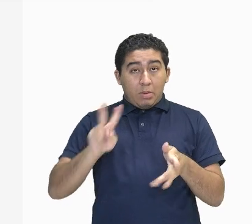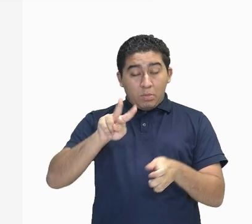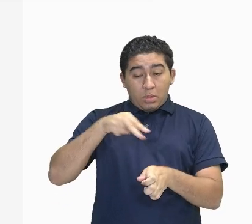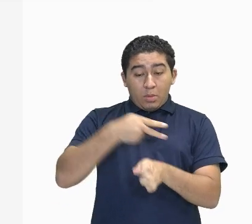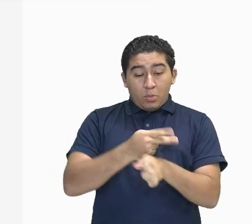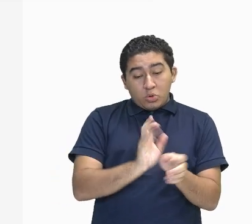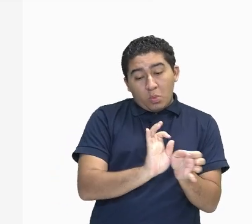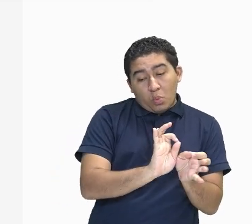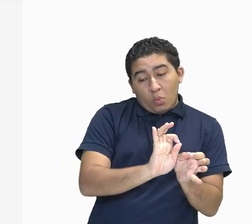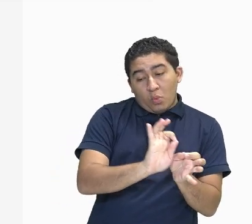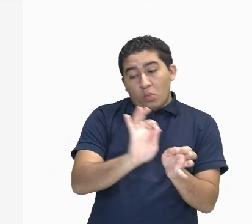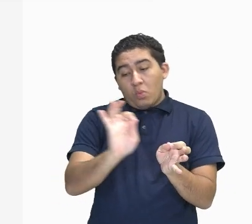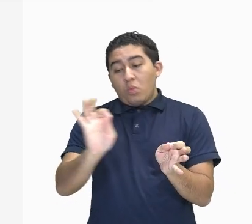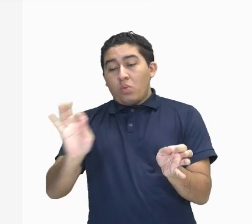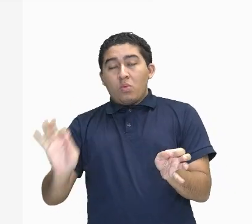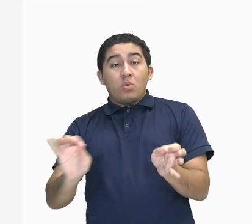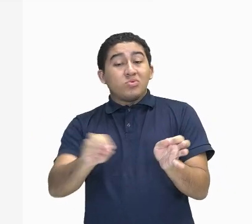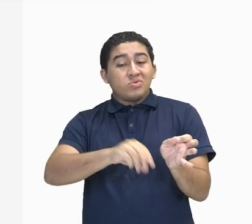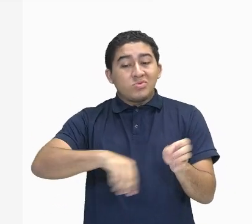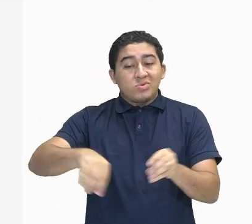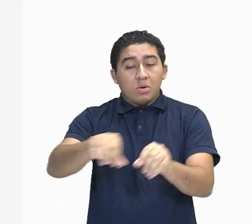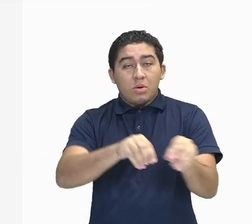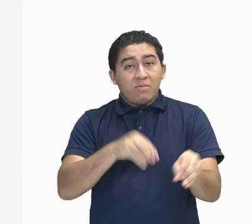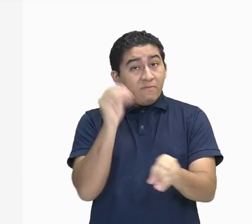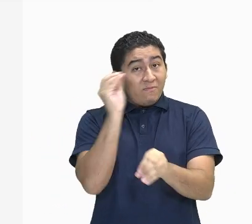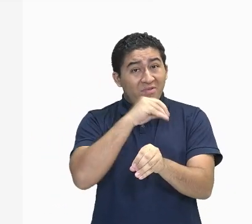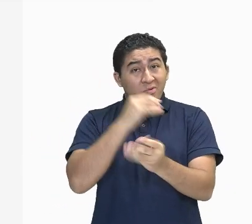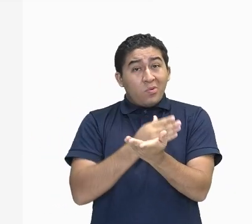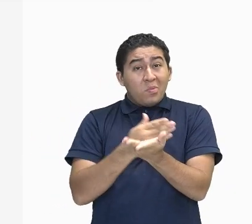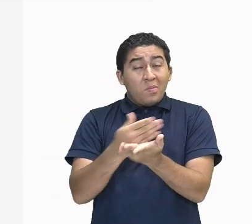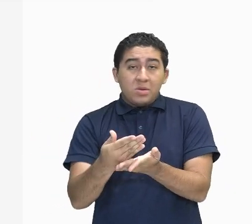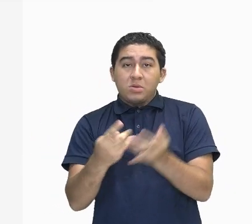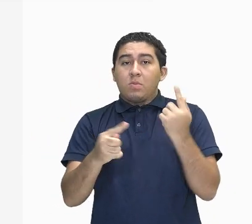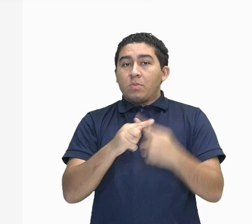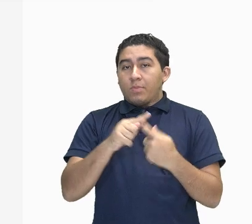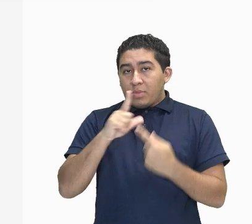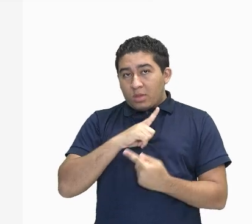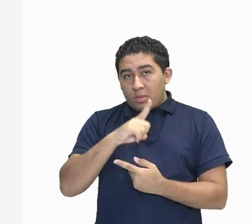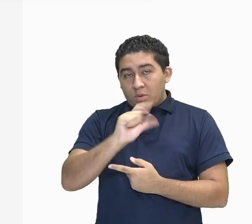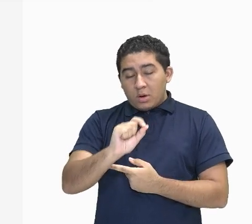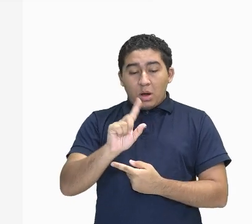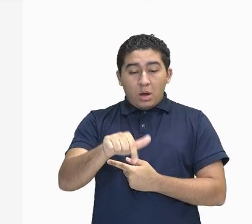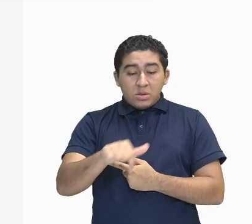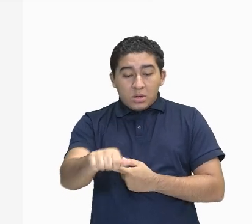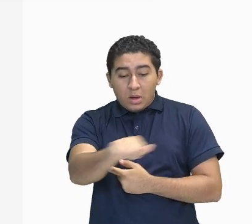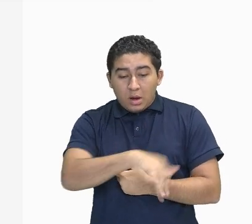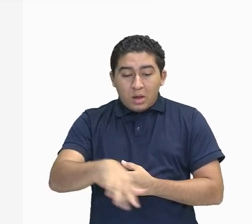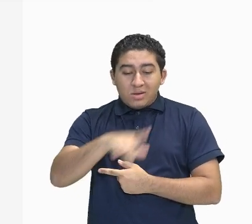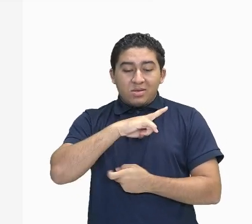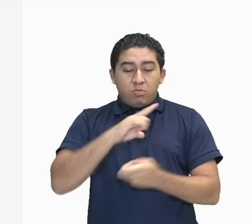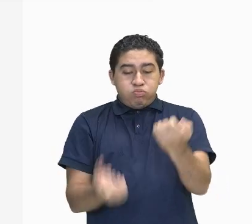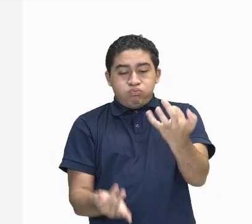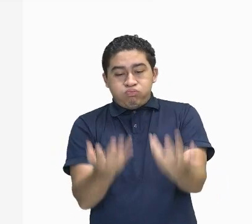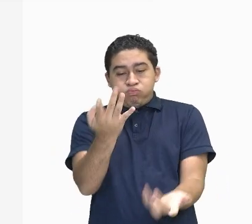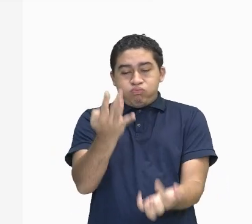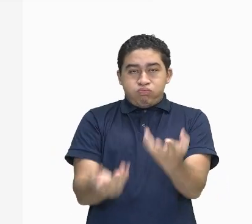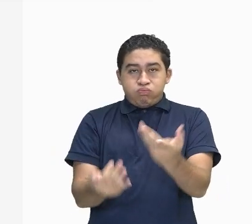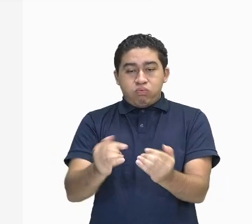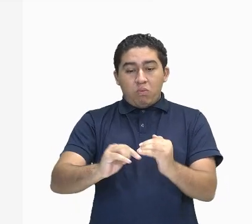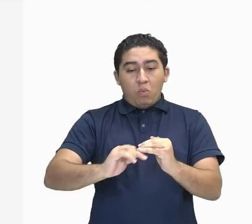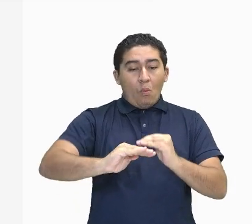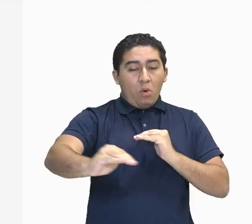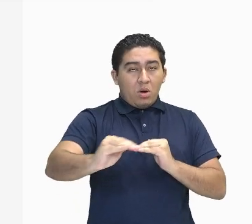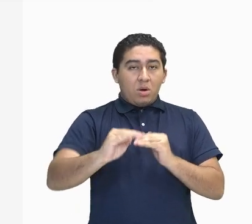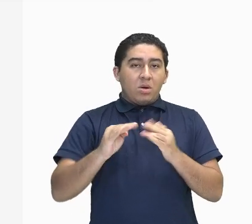quê? O esgotamento do solo, até porque passou por aquela área ali de queimada, né? Então, essa